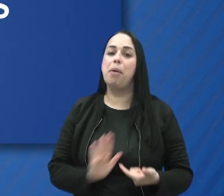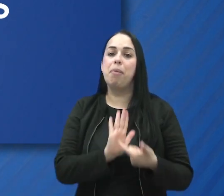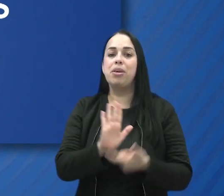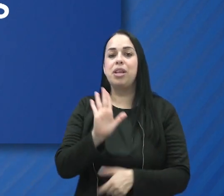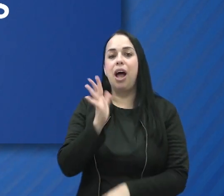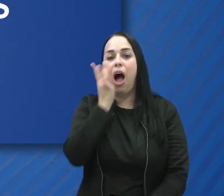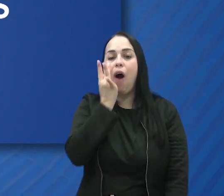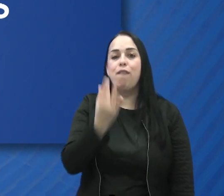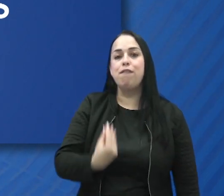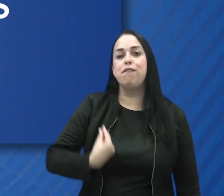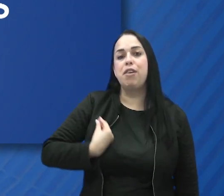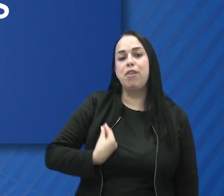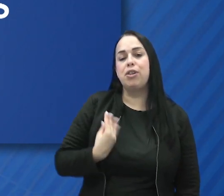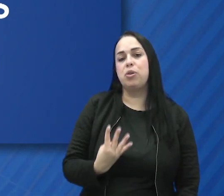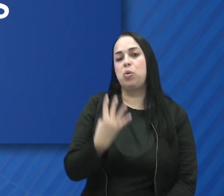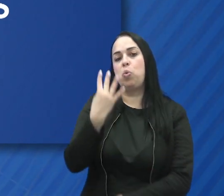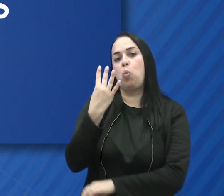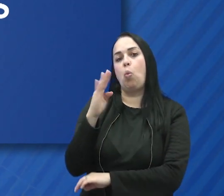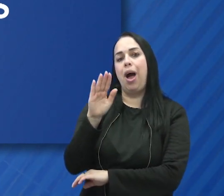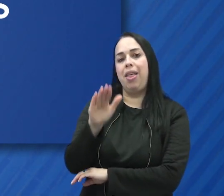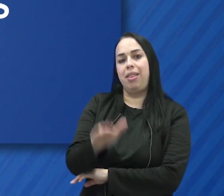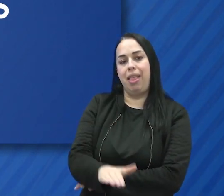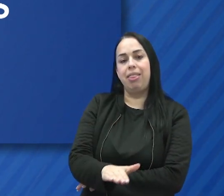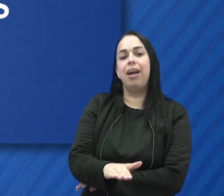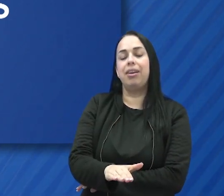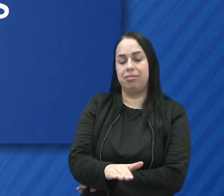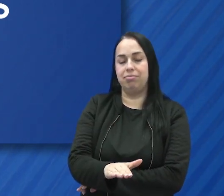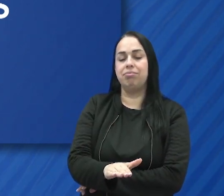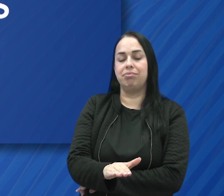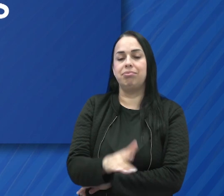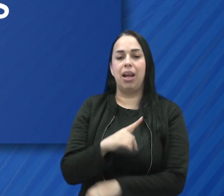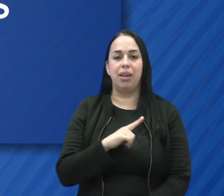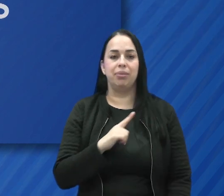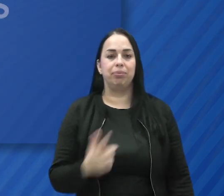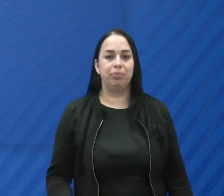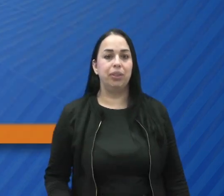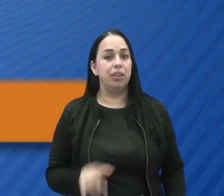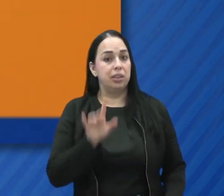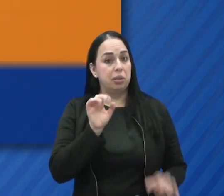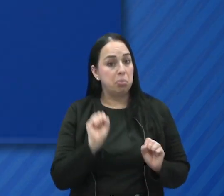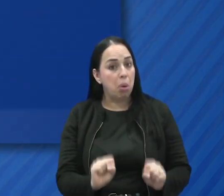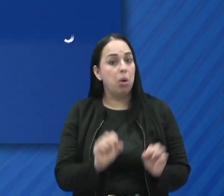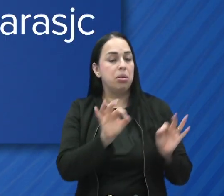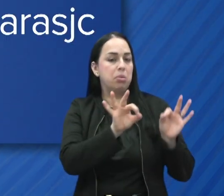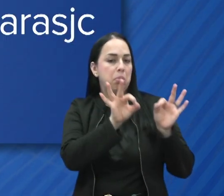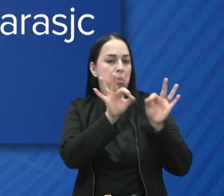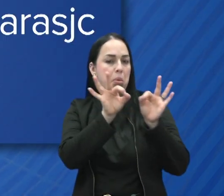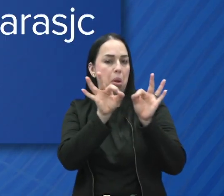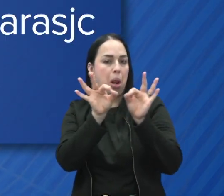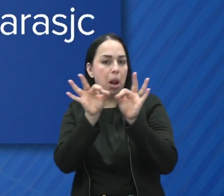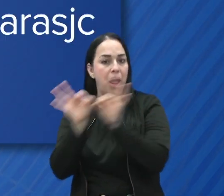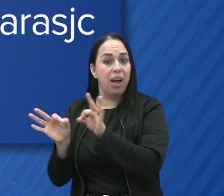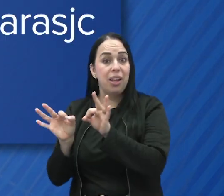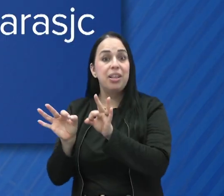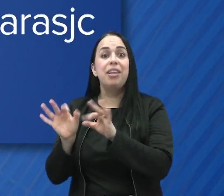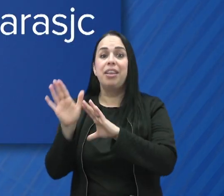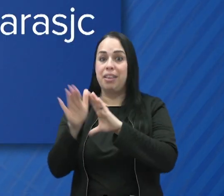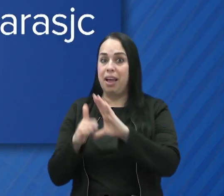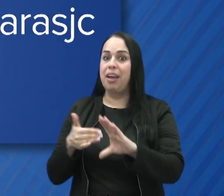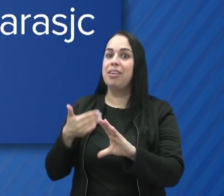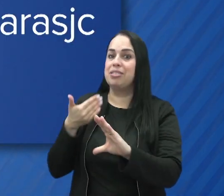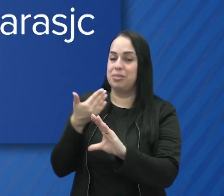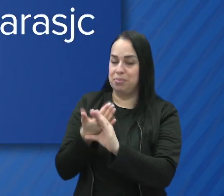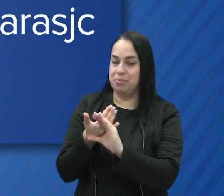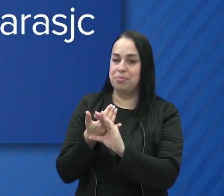com transmissão ao vivo, a partir das 4 horas da tarde. Você pode acompanhar os trabalhos em plenário